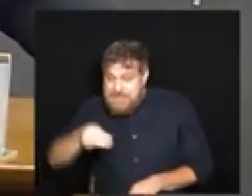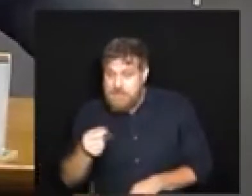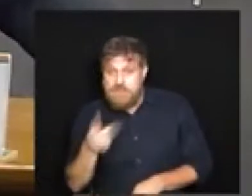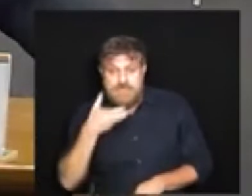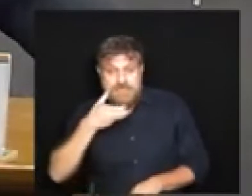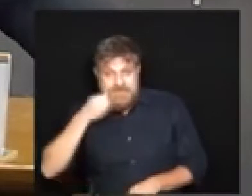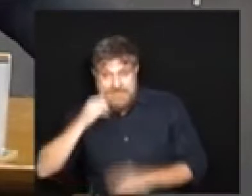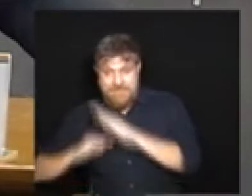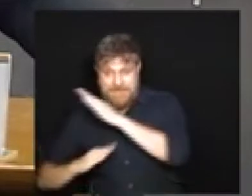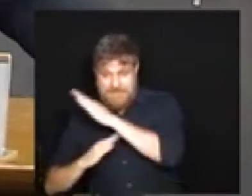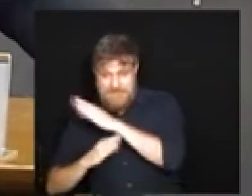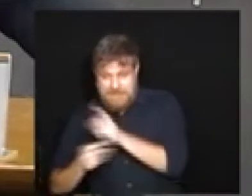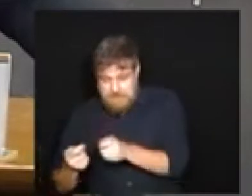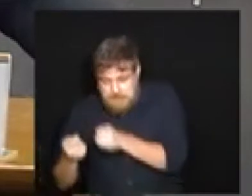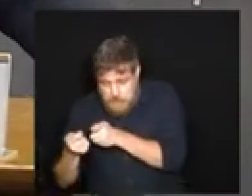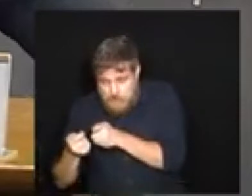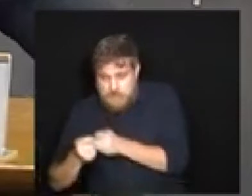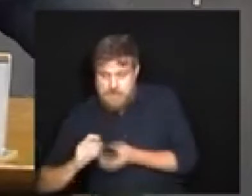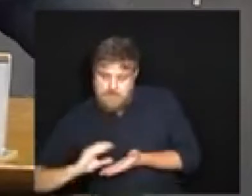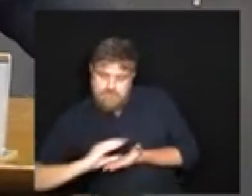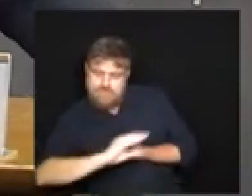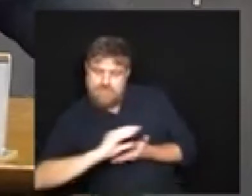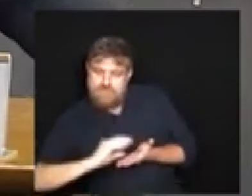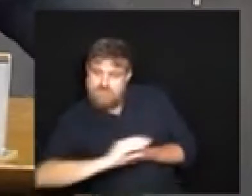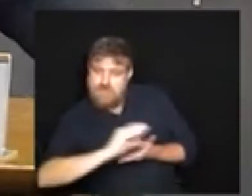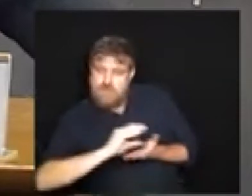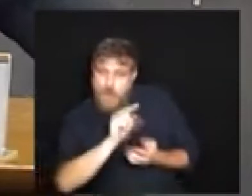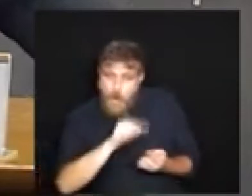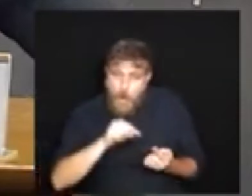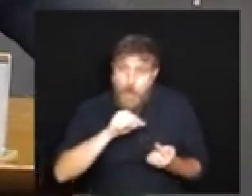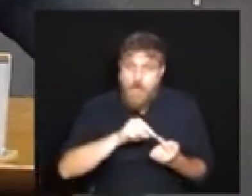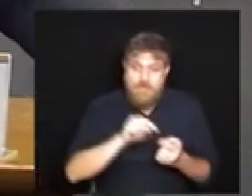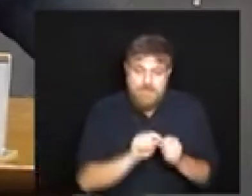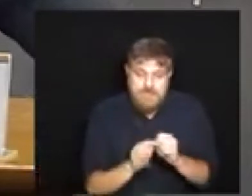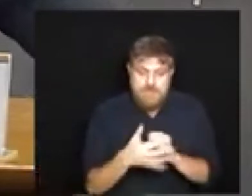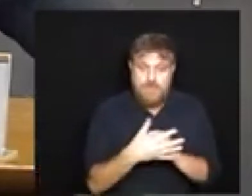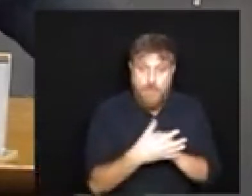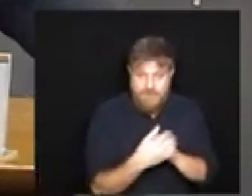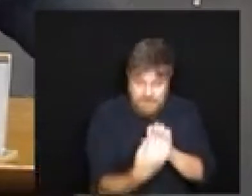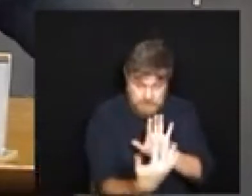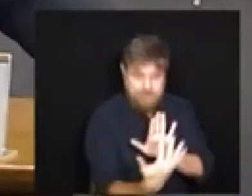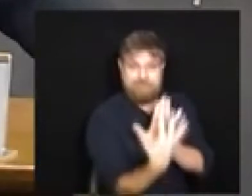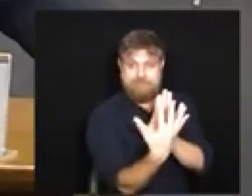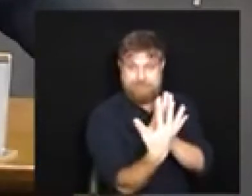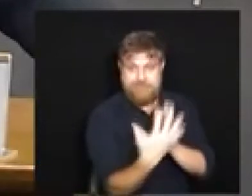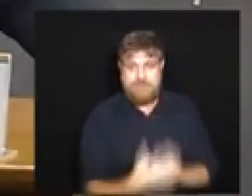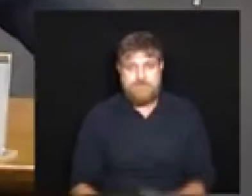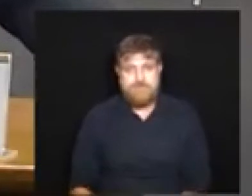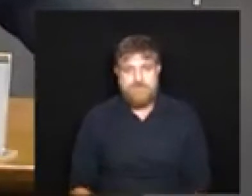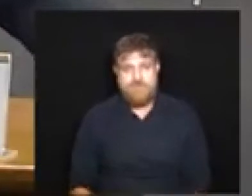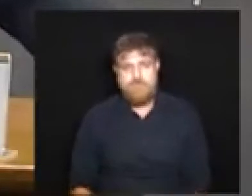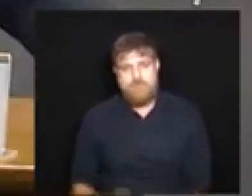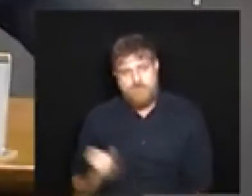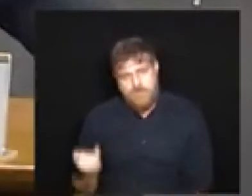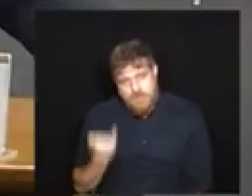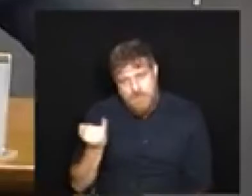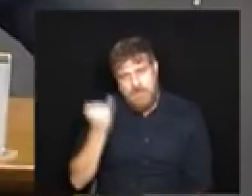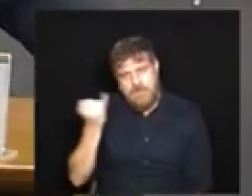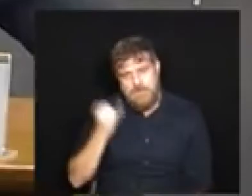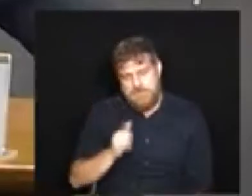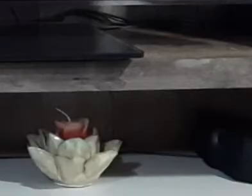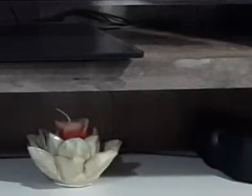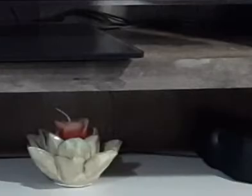orçamento de economia que fez para o combate ao Covid. Então, é importante a gente